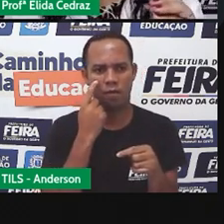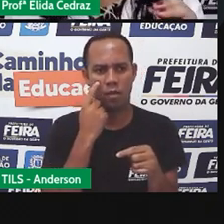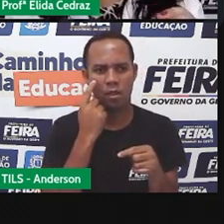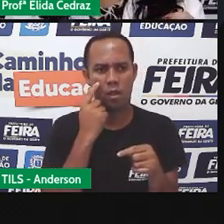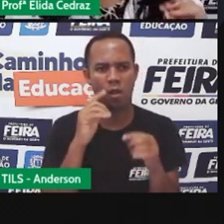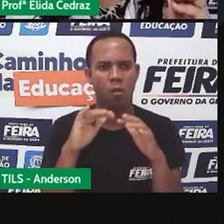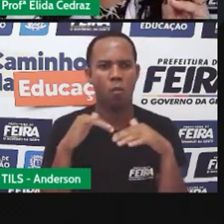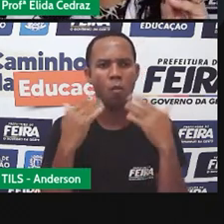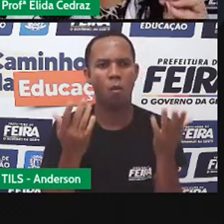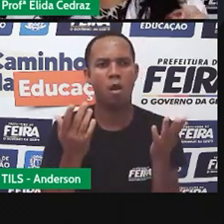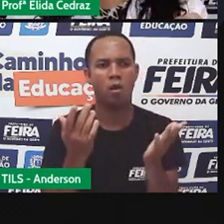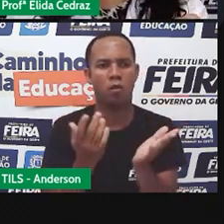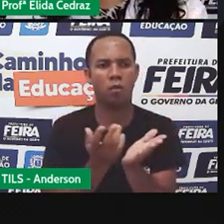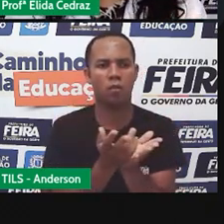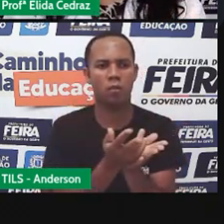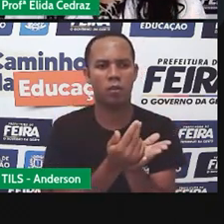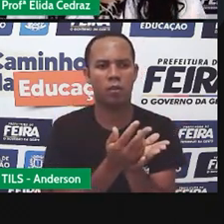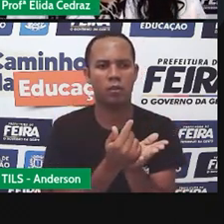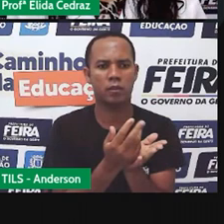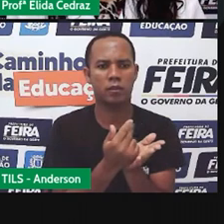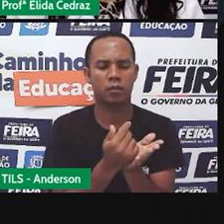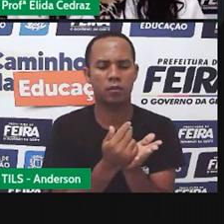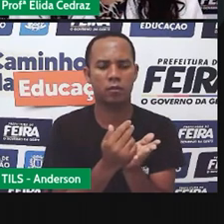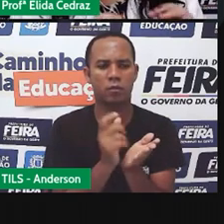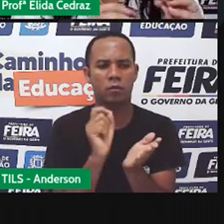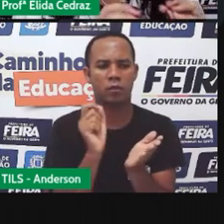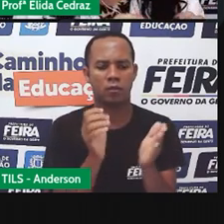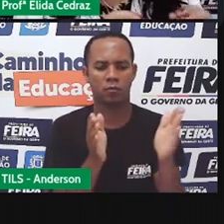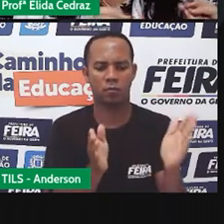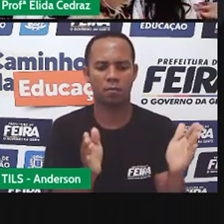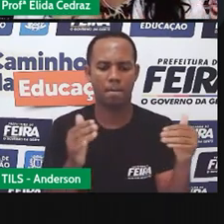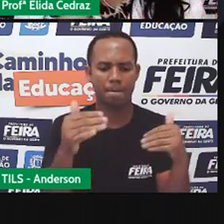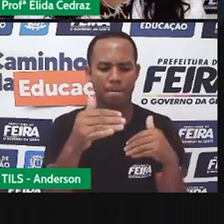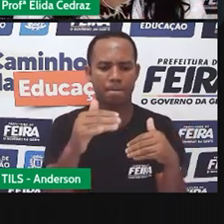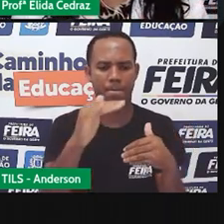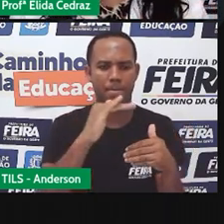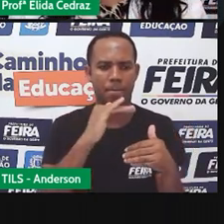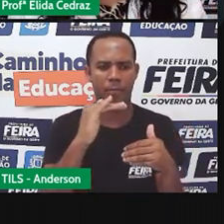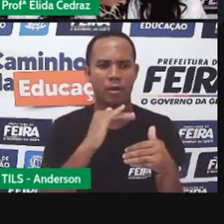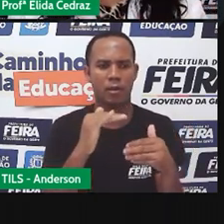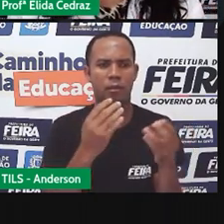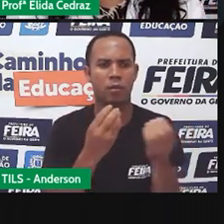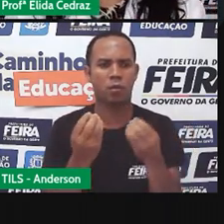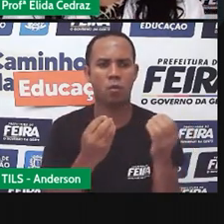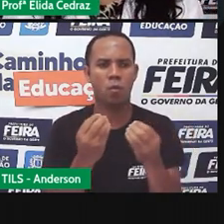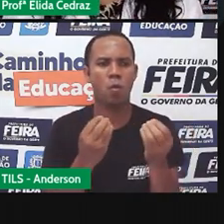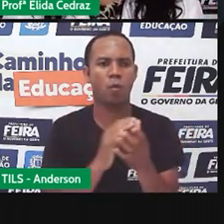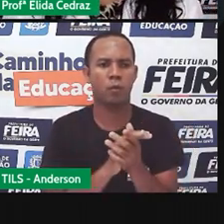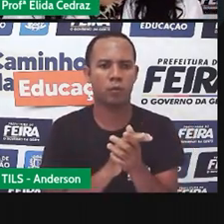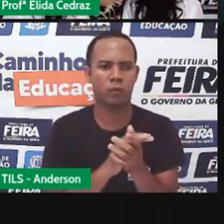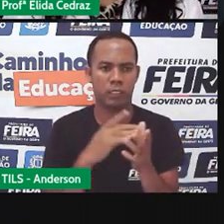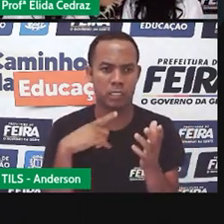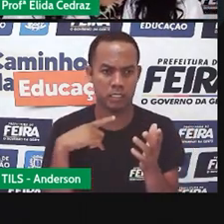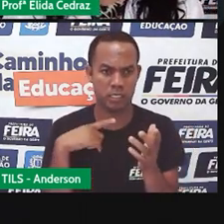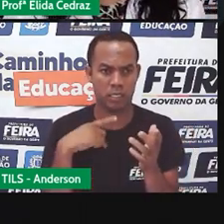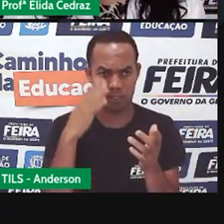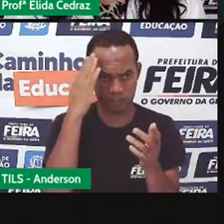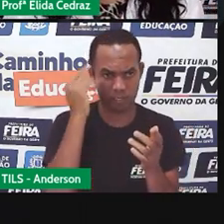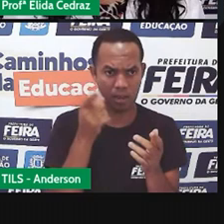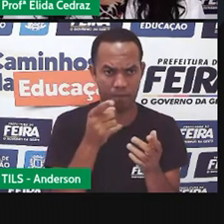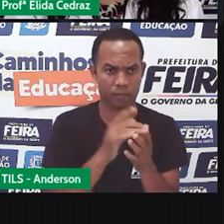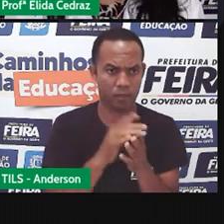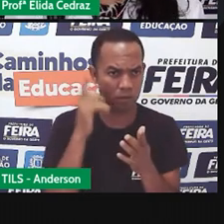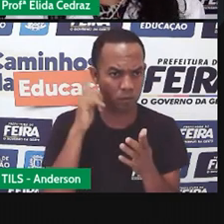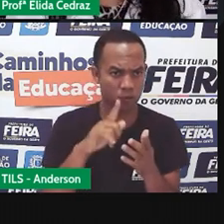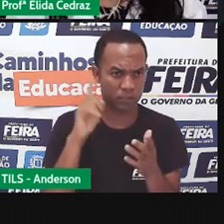figura geométrica plana que pode ser usada para formar o cubo e o dado?